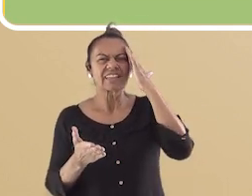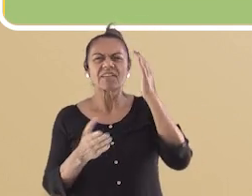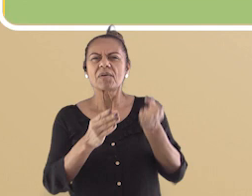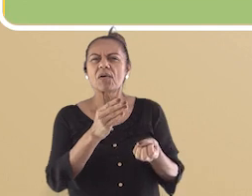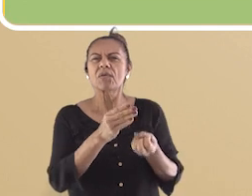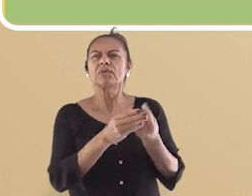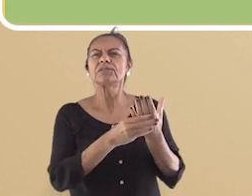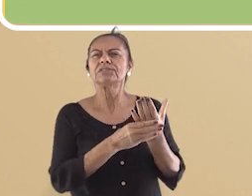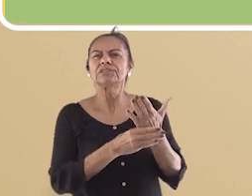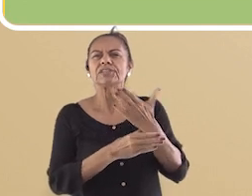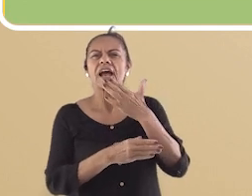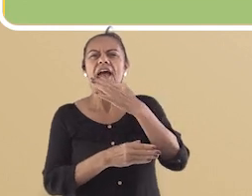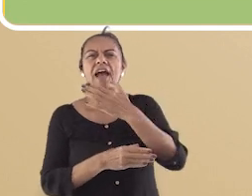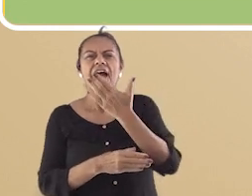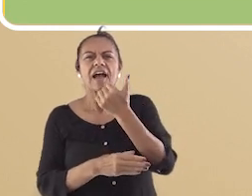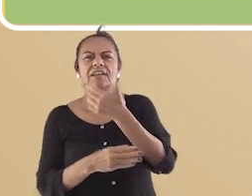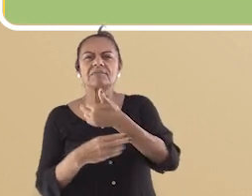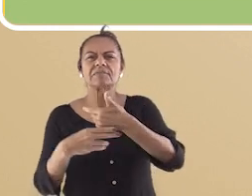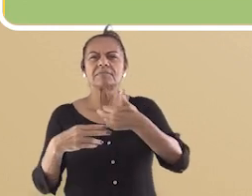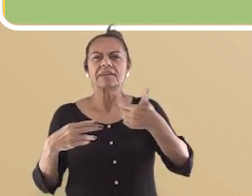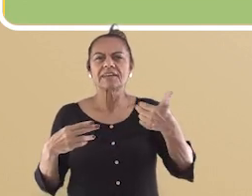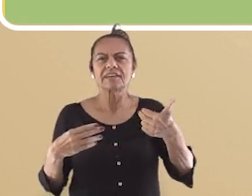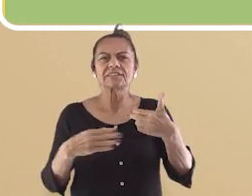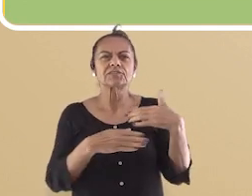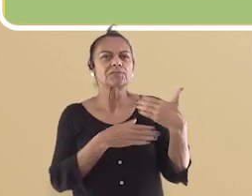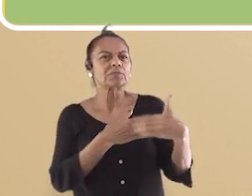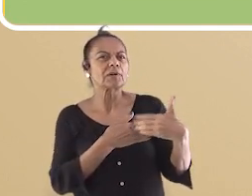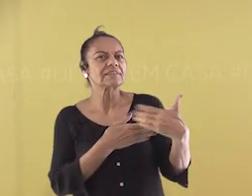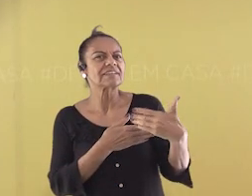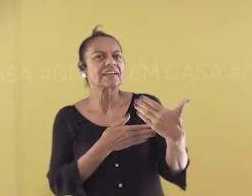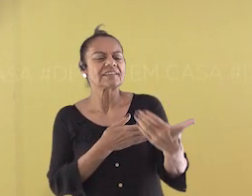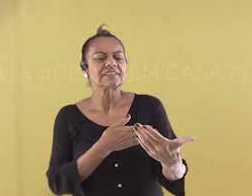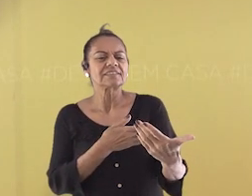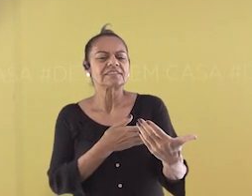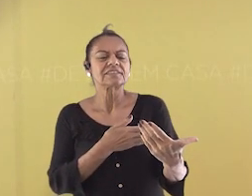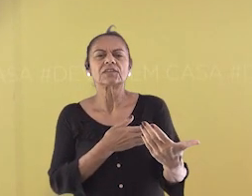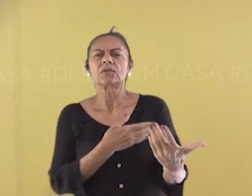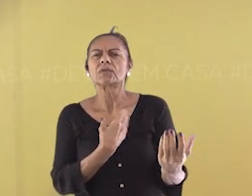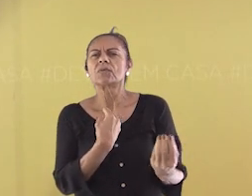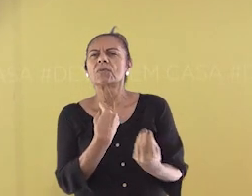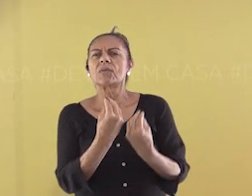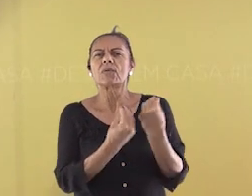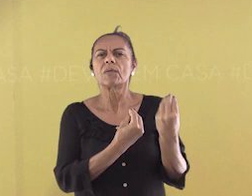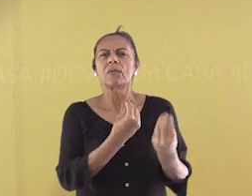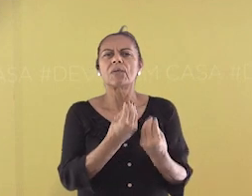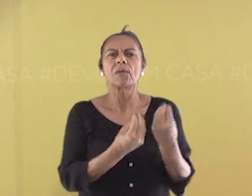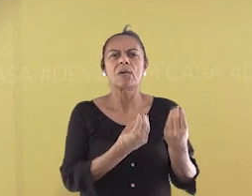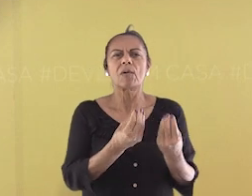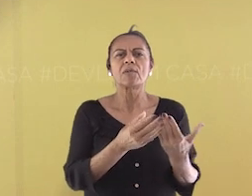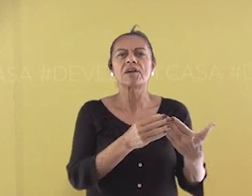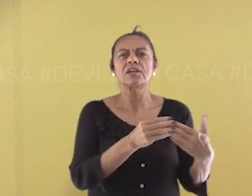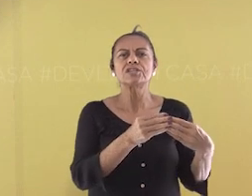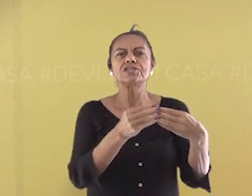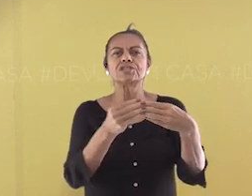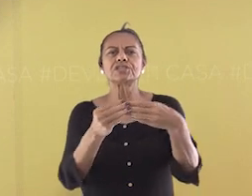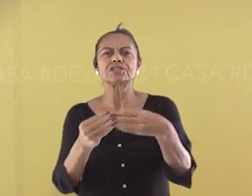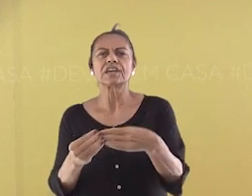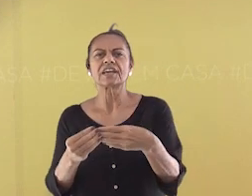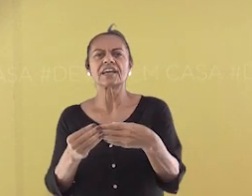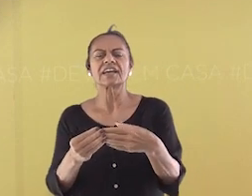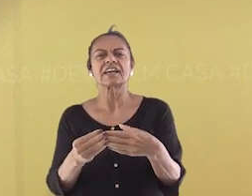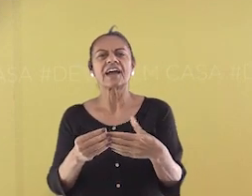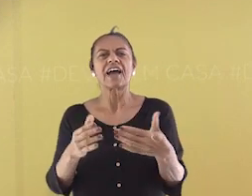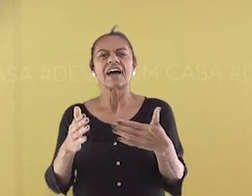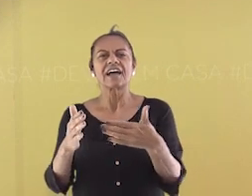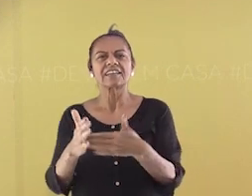eles passam, é interessante refletir sobre a sua produção. Como eles chegam até a nossa mesa? Iremos falar